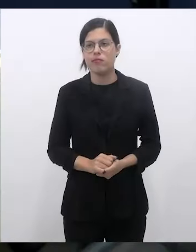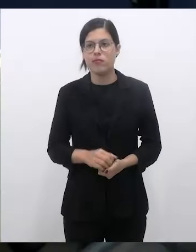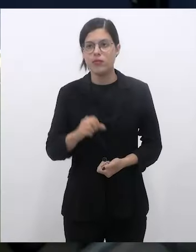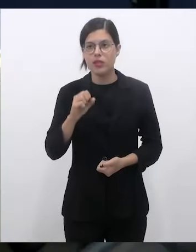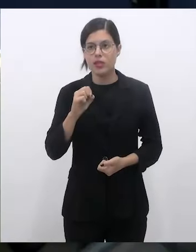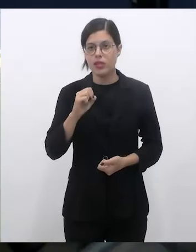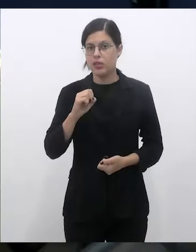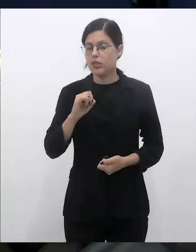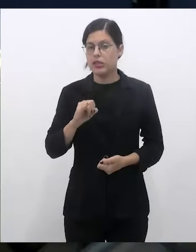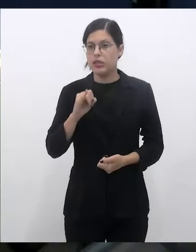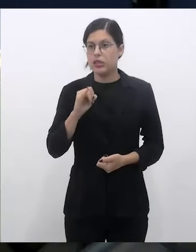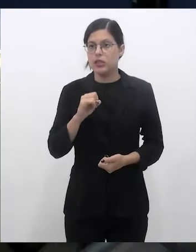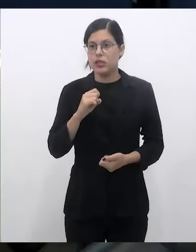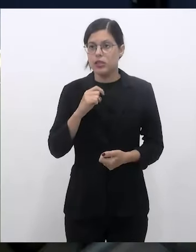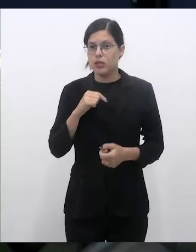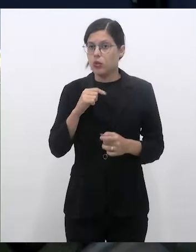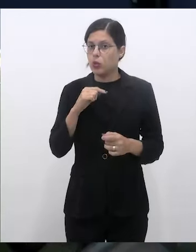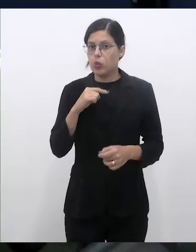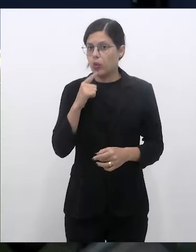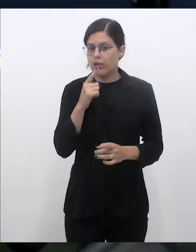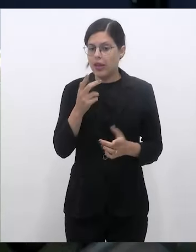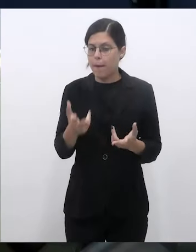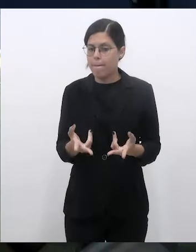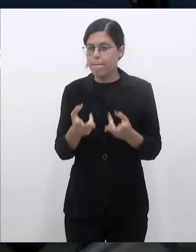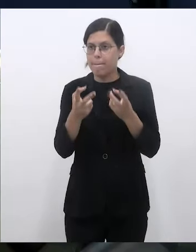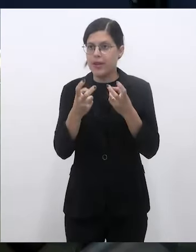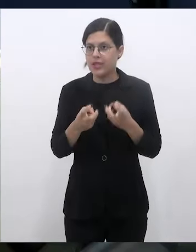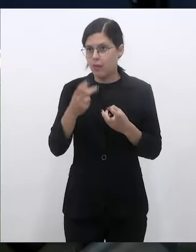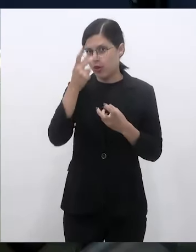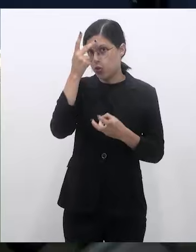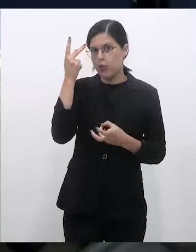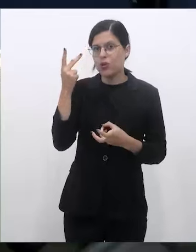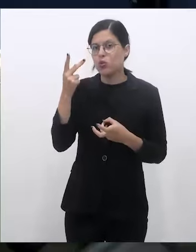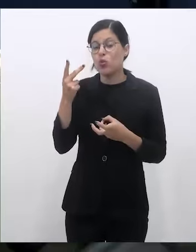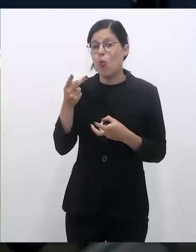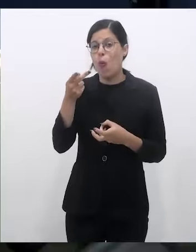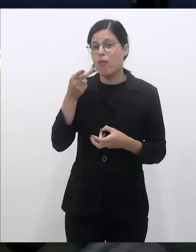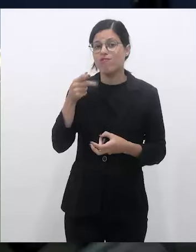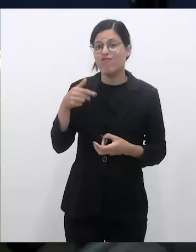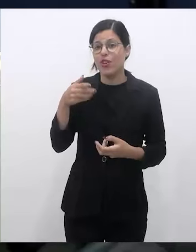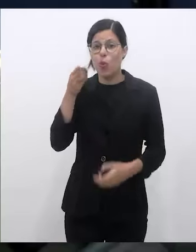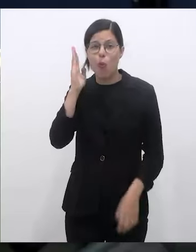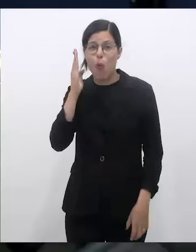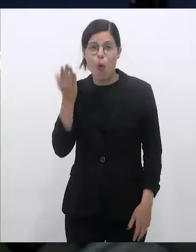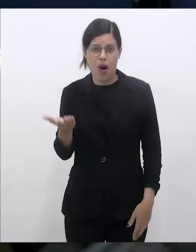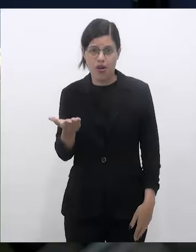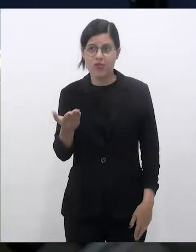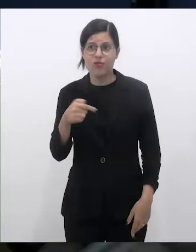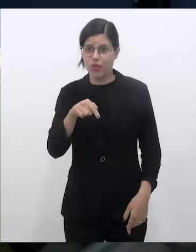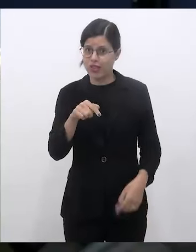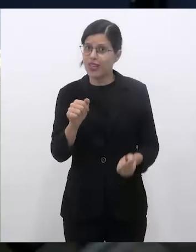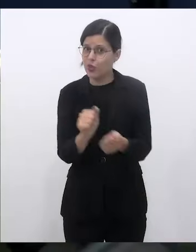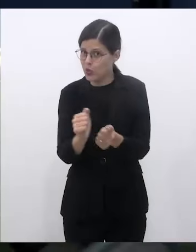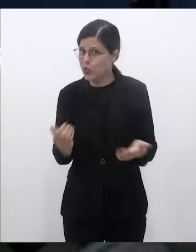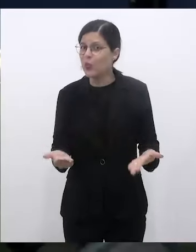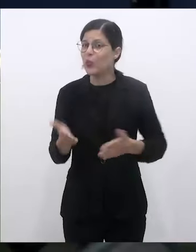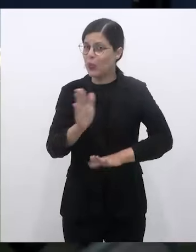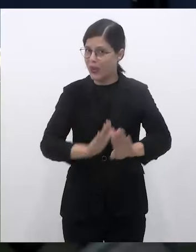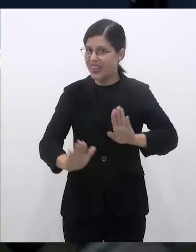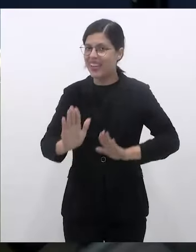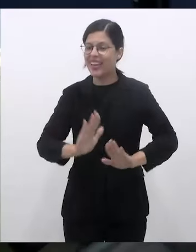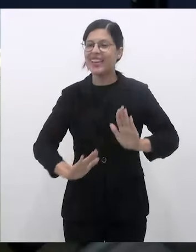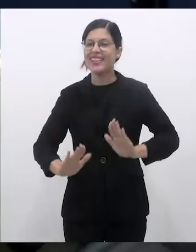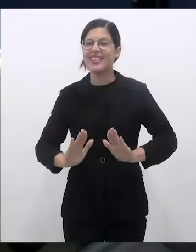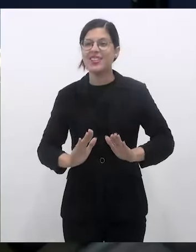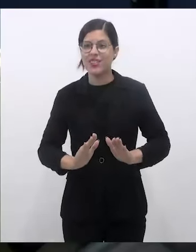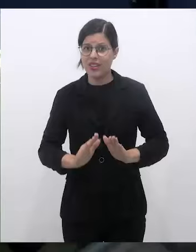você não tá identificando no seu entorno o pessoal emburrecendo, você emburreceu junto. Então você toma cuidado.